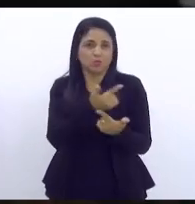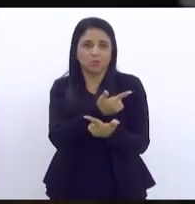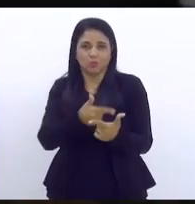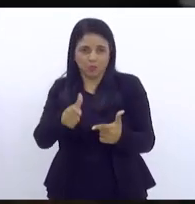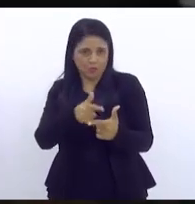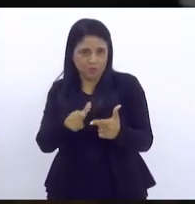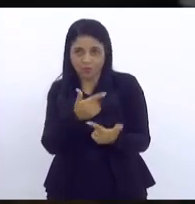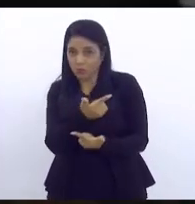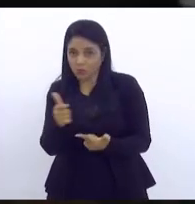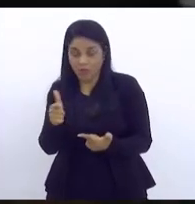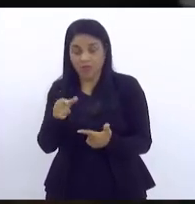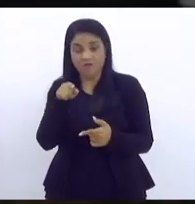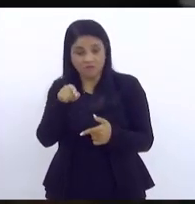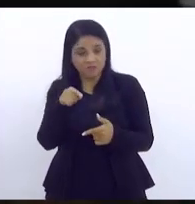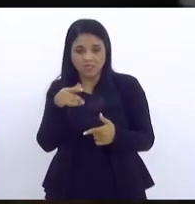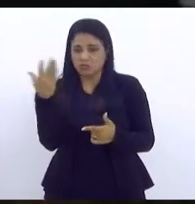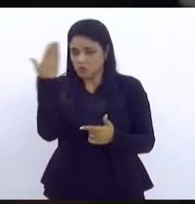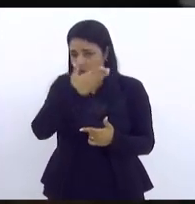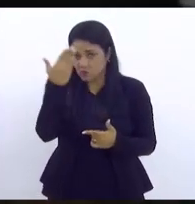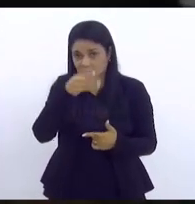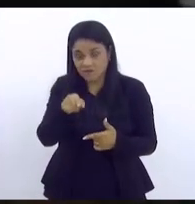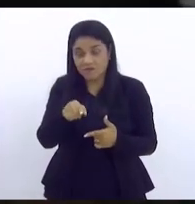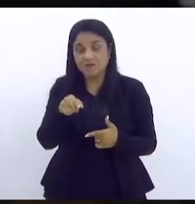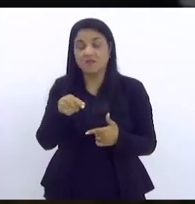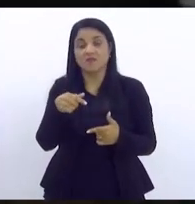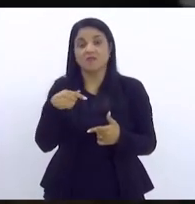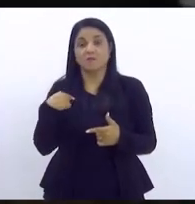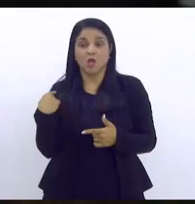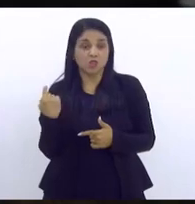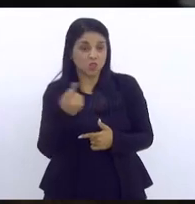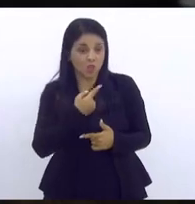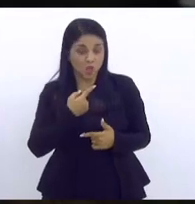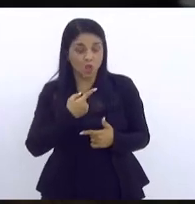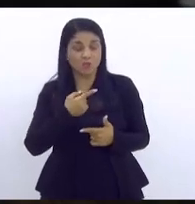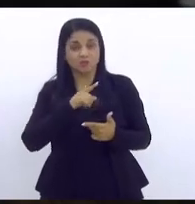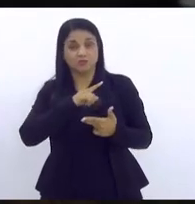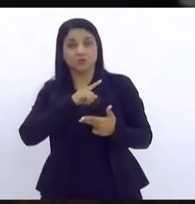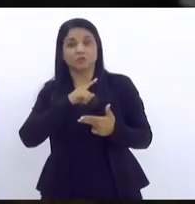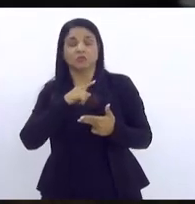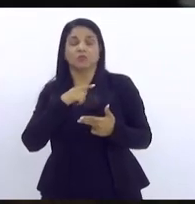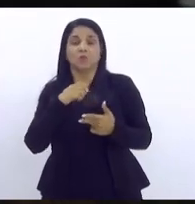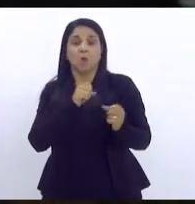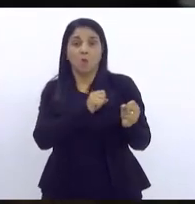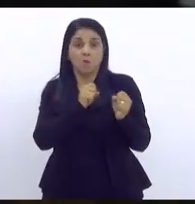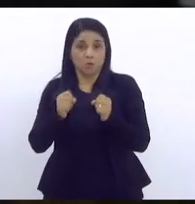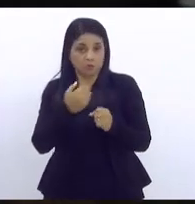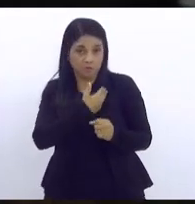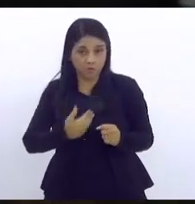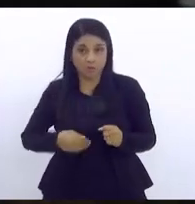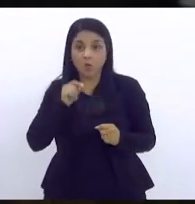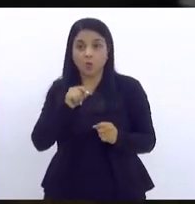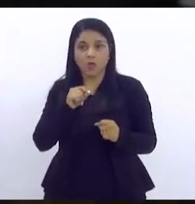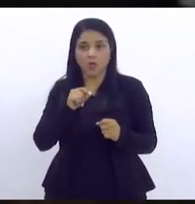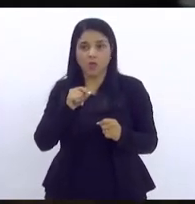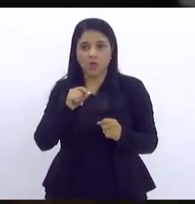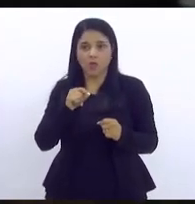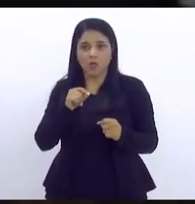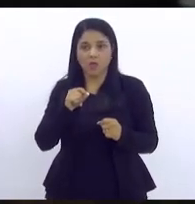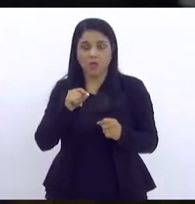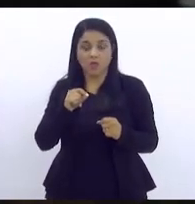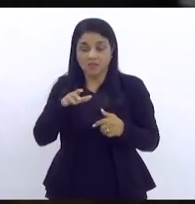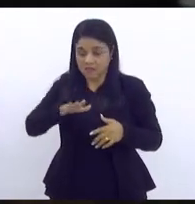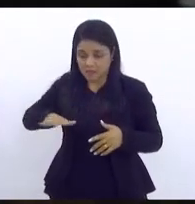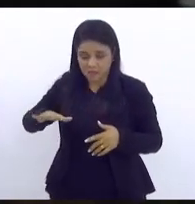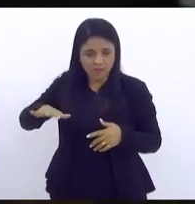que tão daí não tão olhando mas um exercício importante para nós do poder público é olhar o que tá aqui são vários